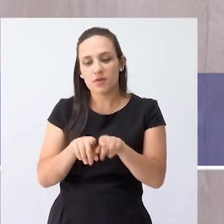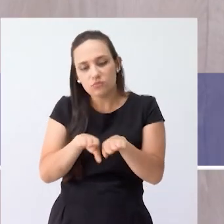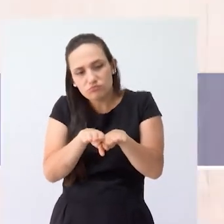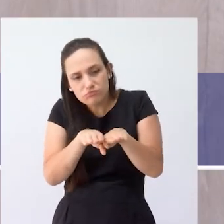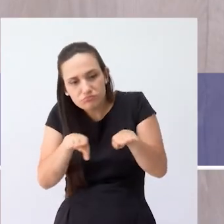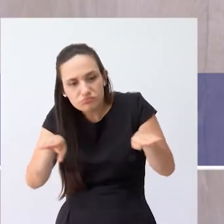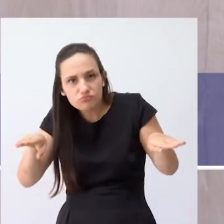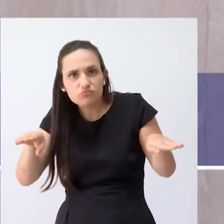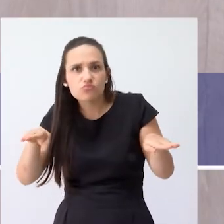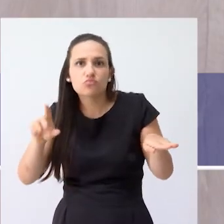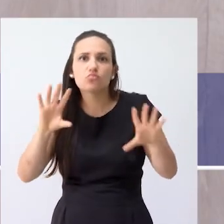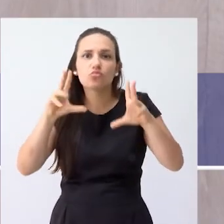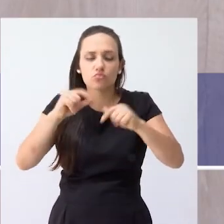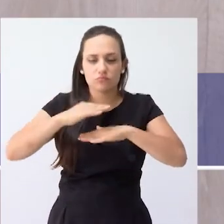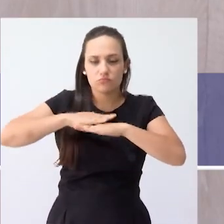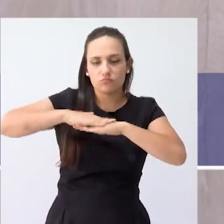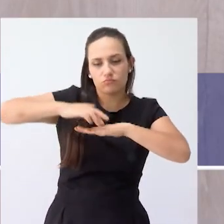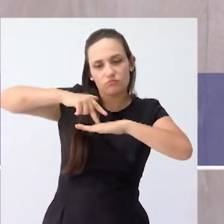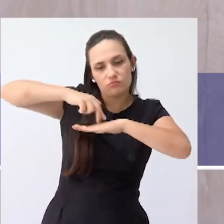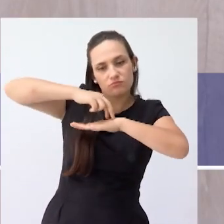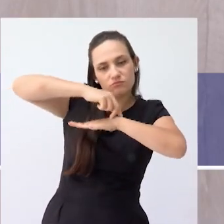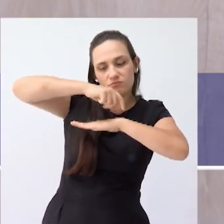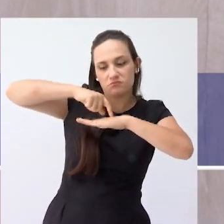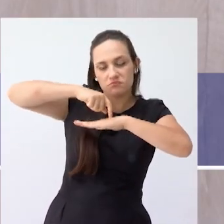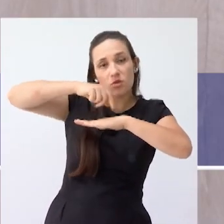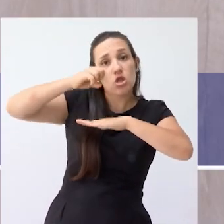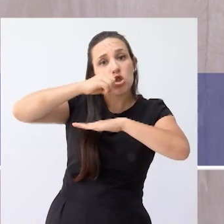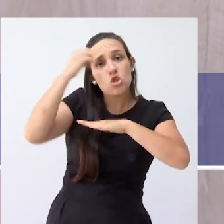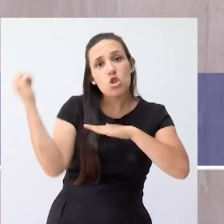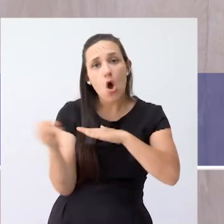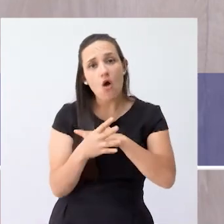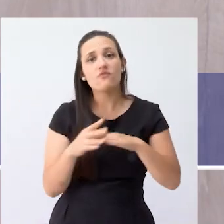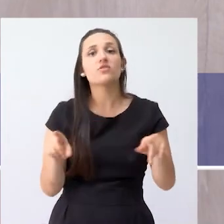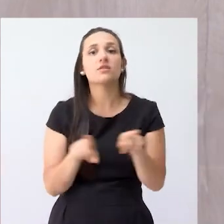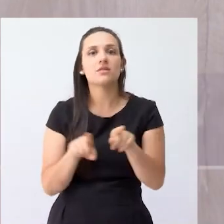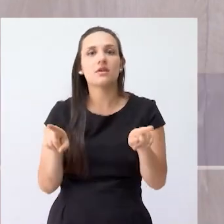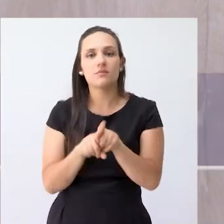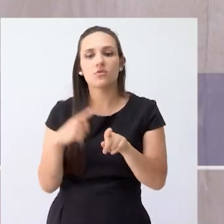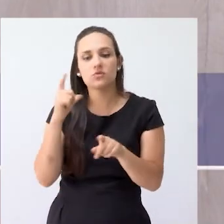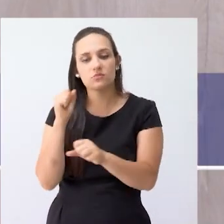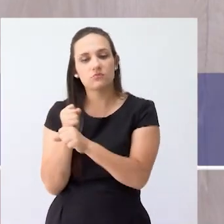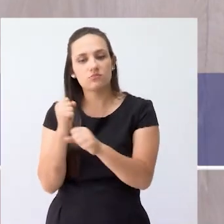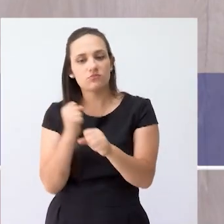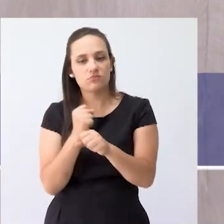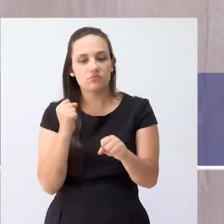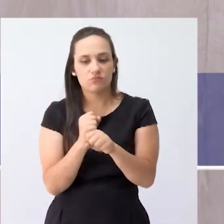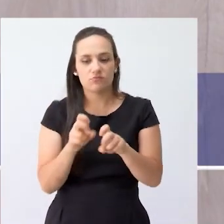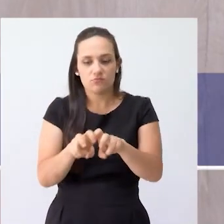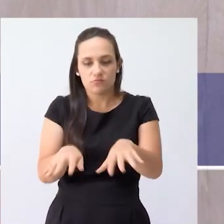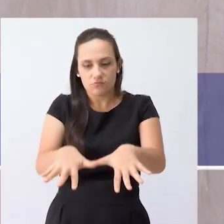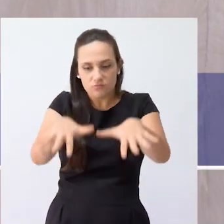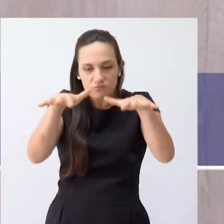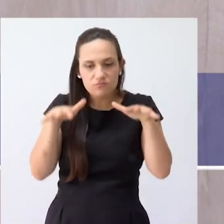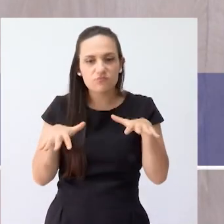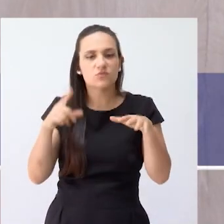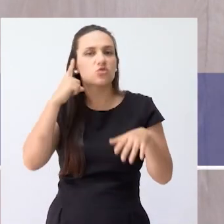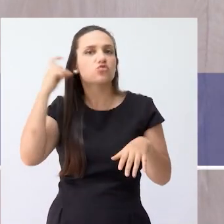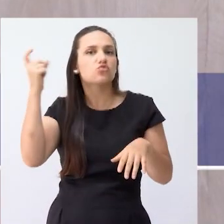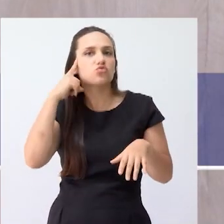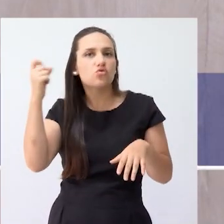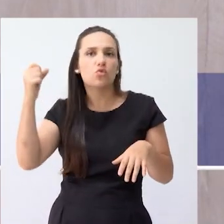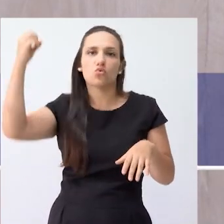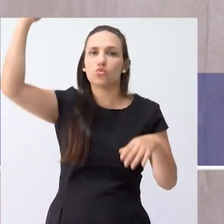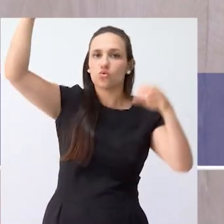piso foi feito todo novo, certo? Fizemos a reforma do plenário, de som, de